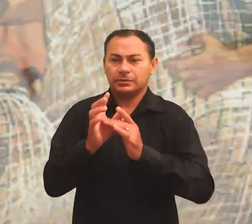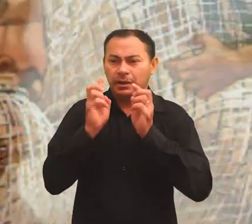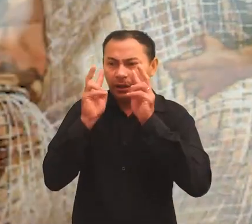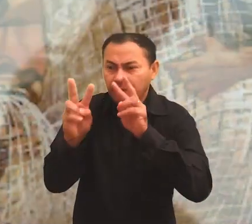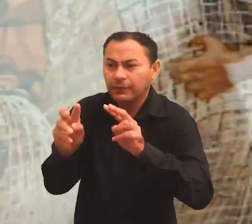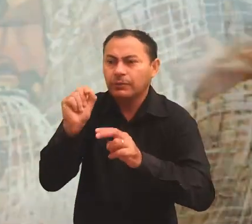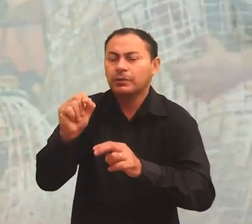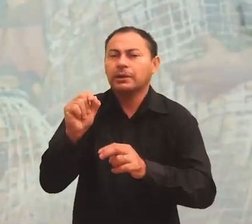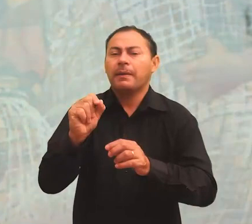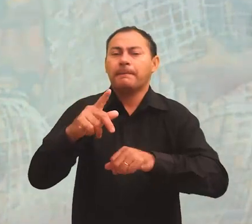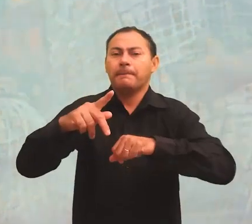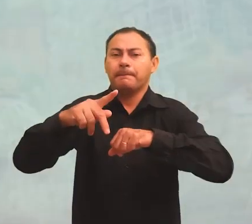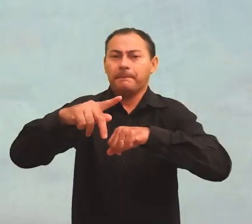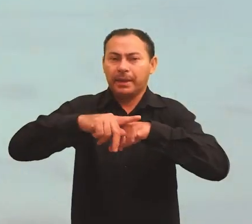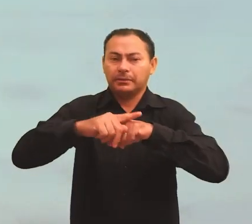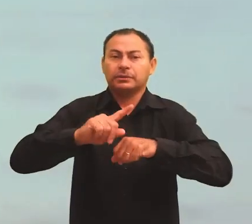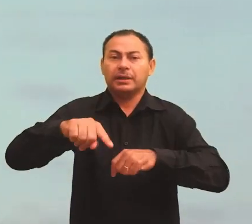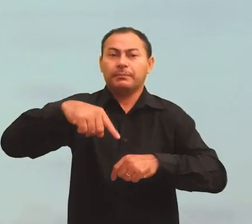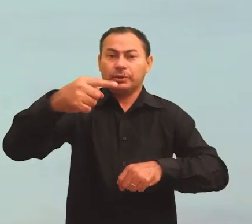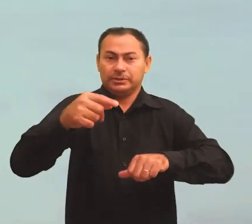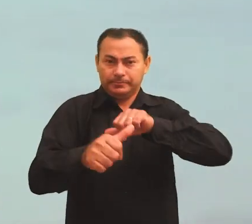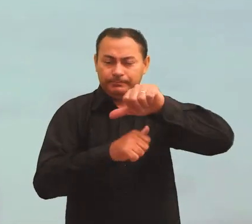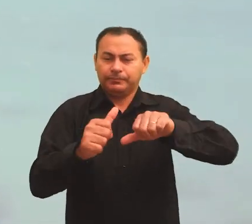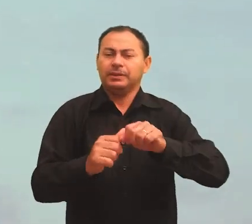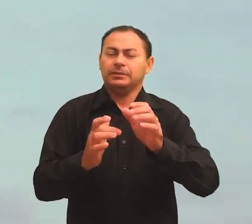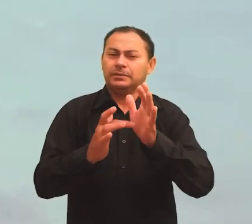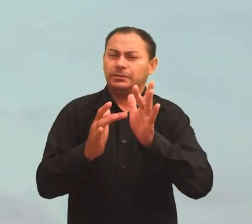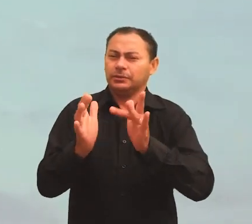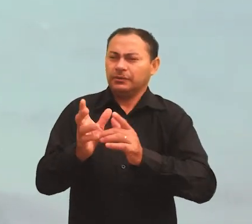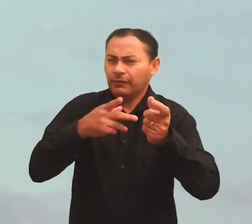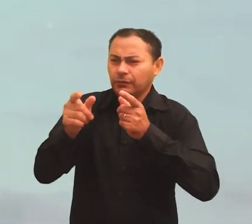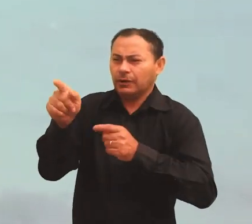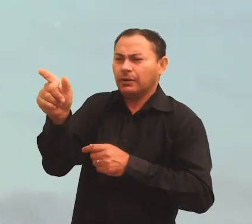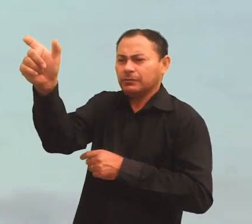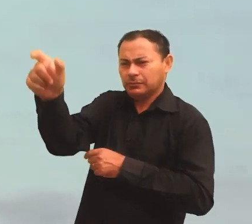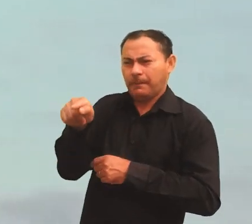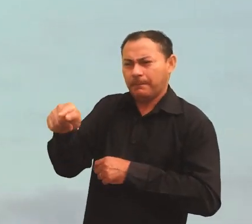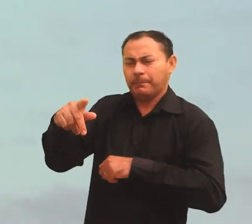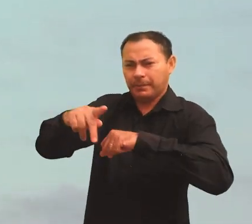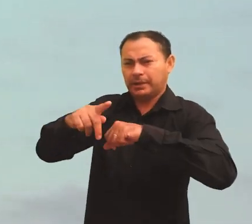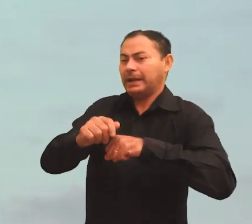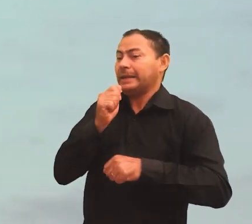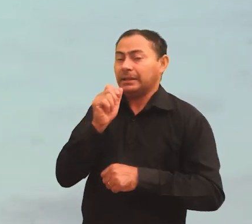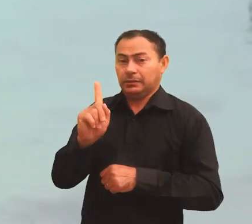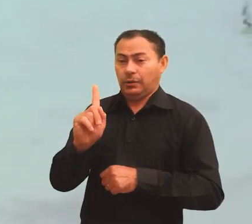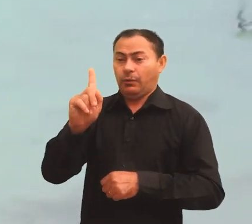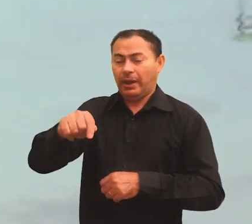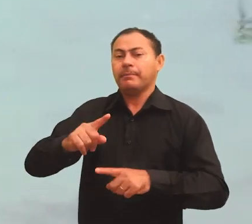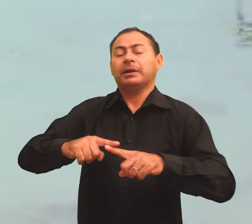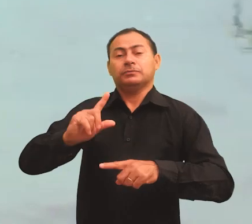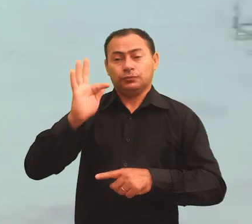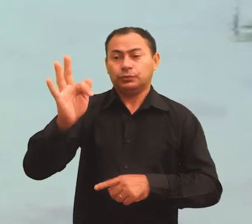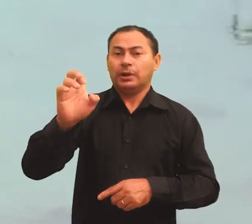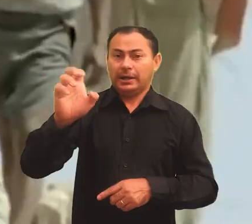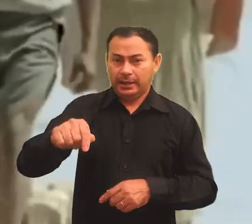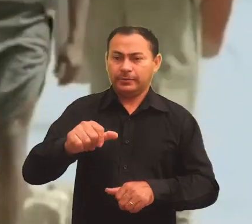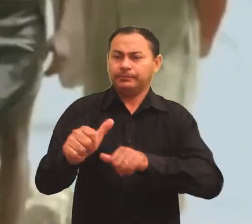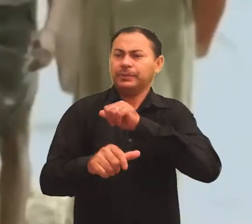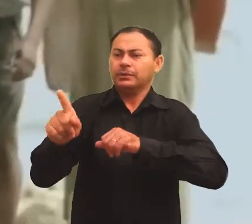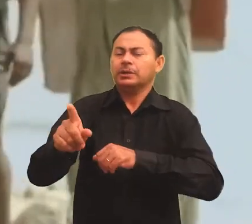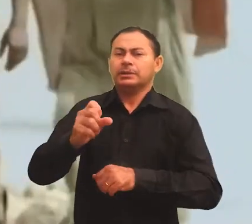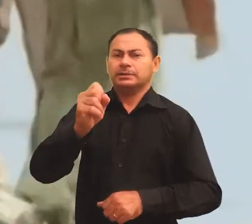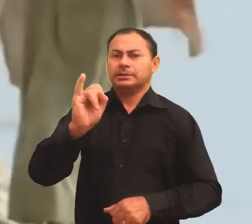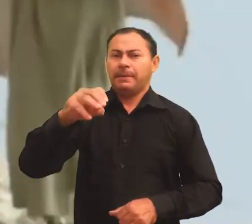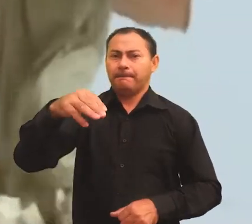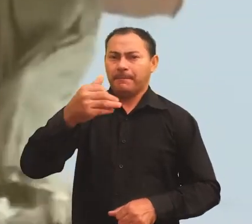se transformaria. Ele disse a Pedro: você ainda não é, mas vai acabar sendo. Você é